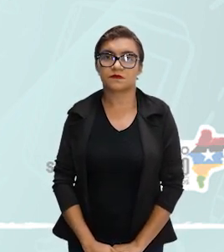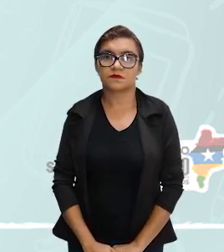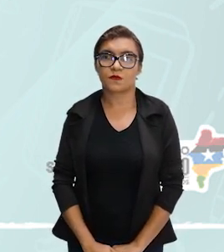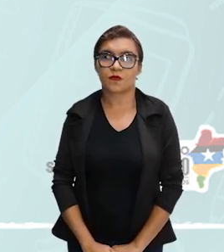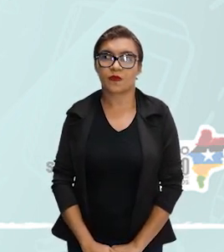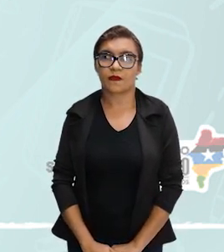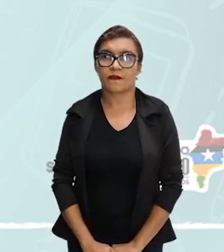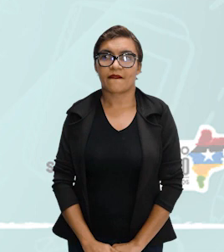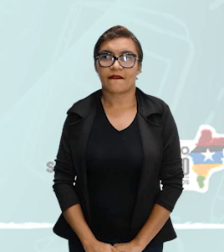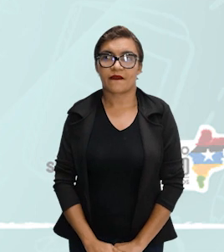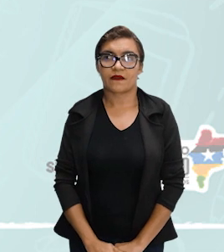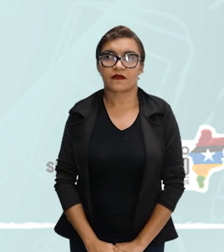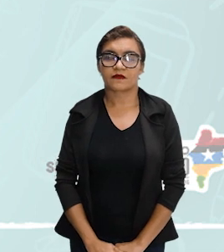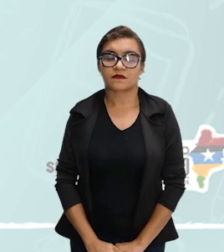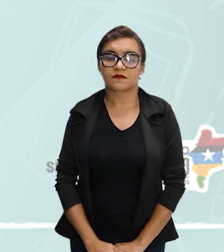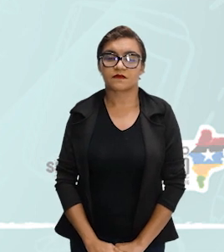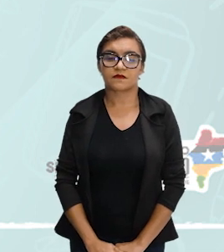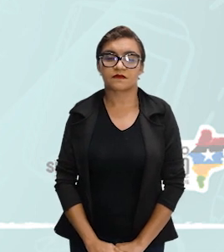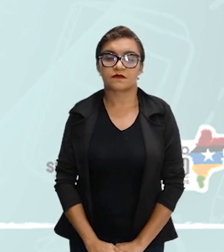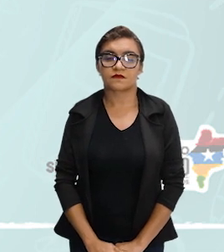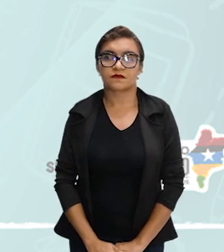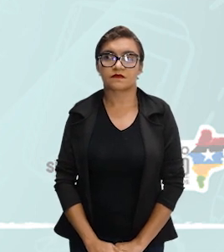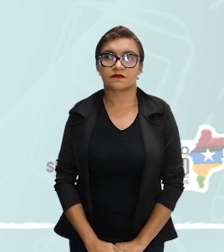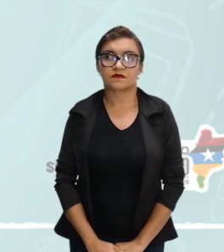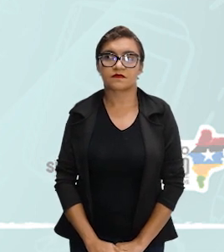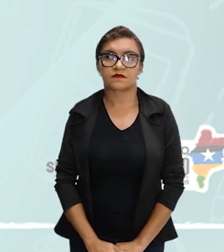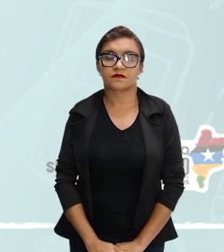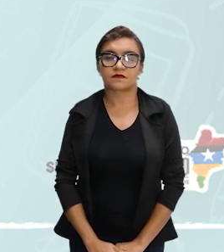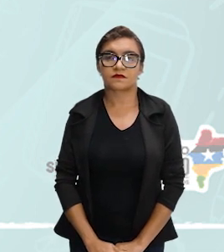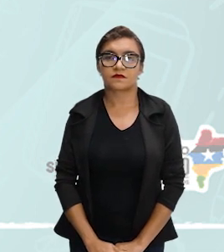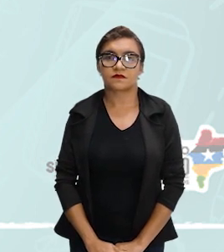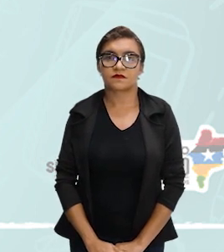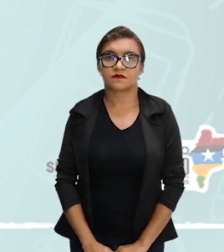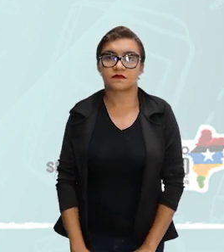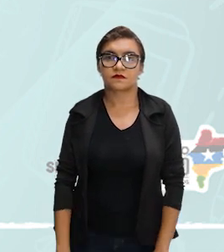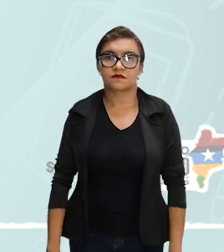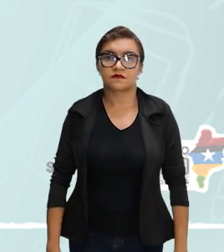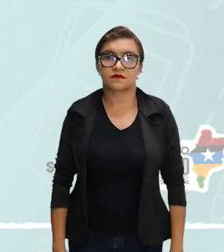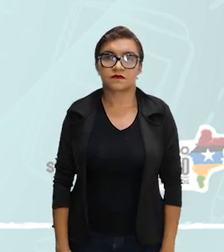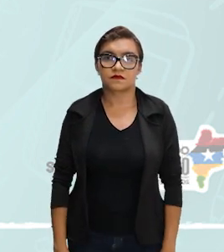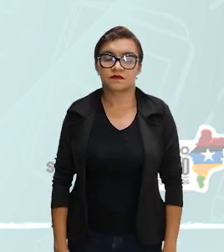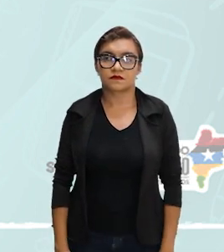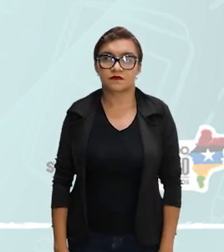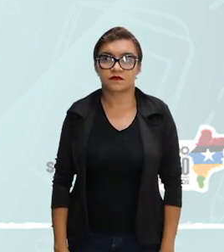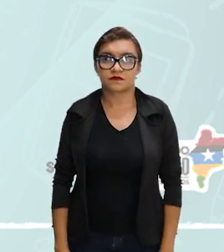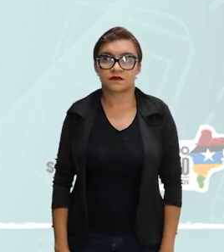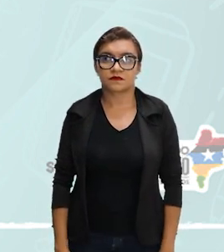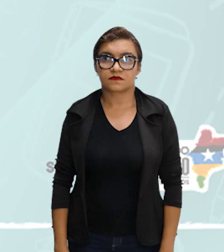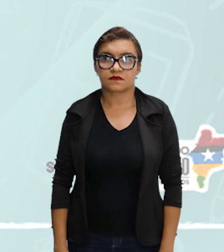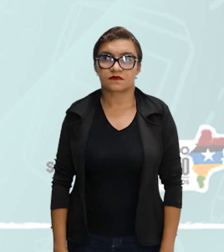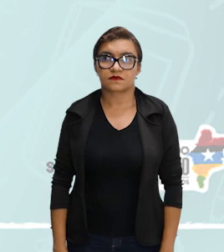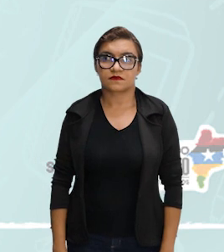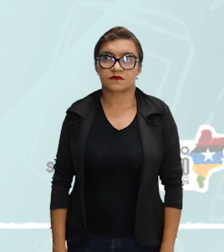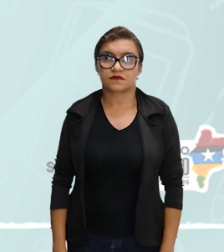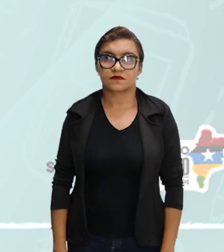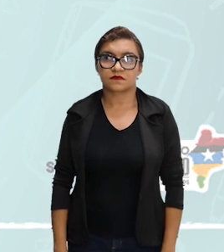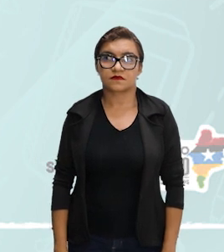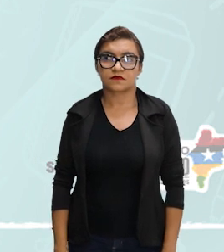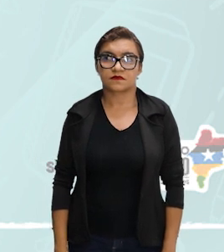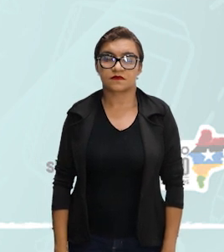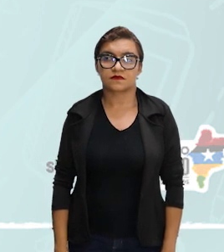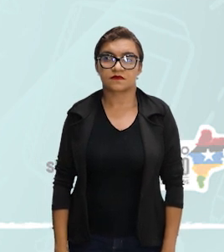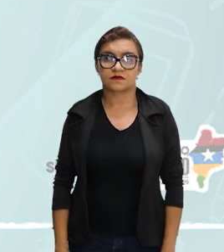y gerundio incluyen una explicación sobre la formación del participio y el